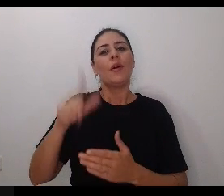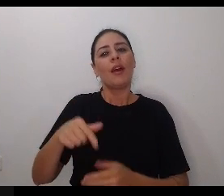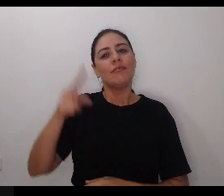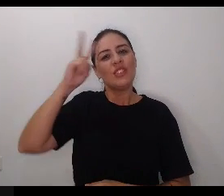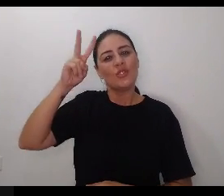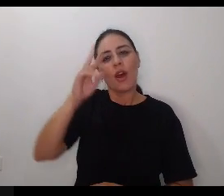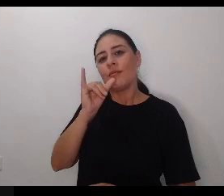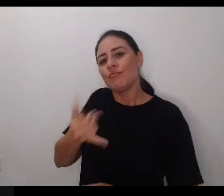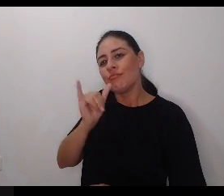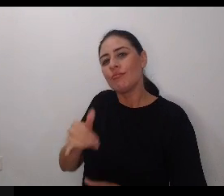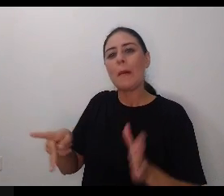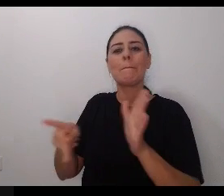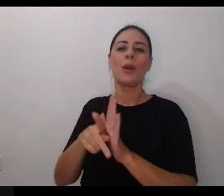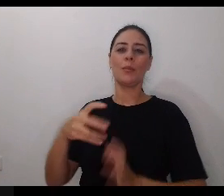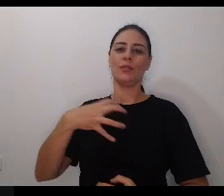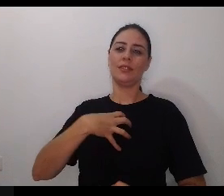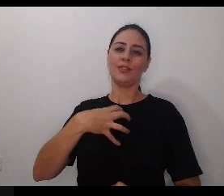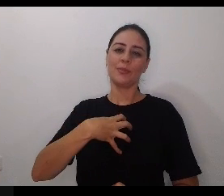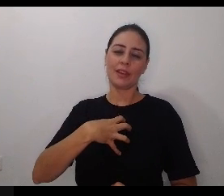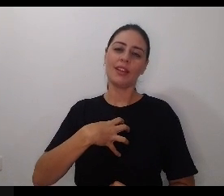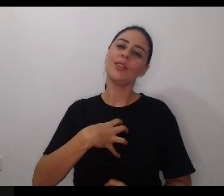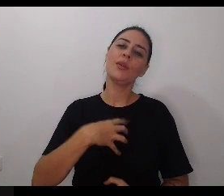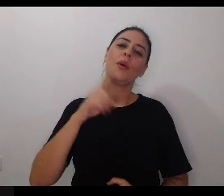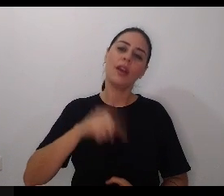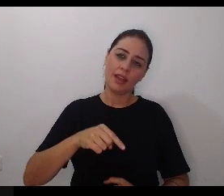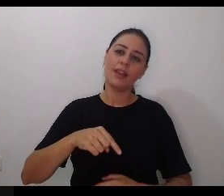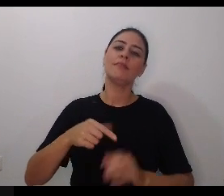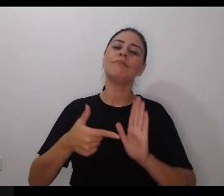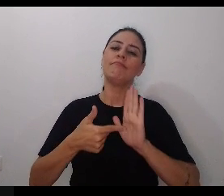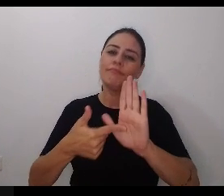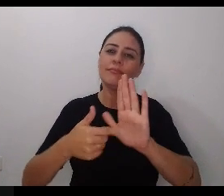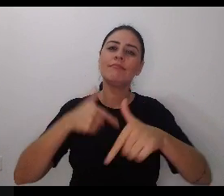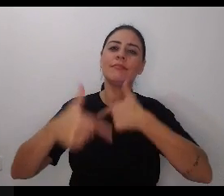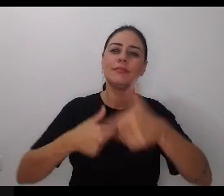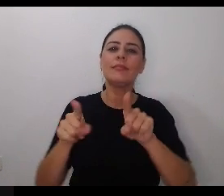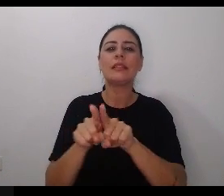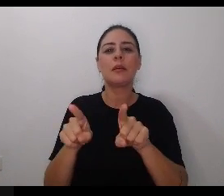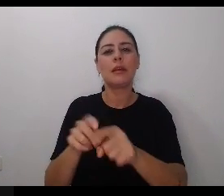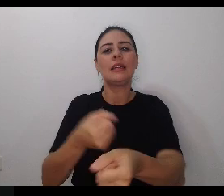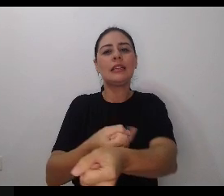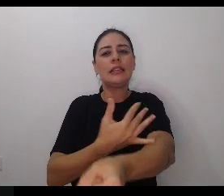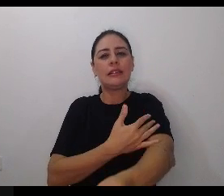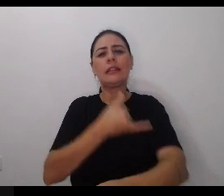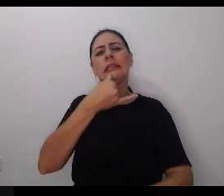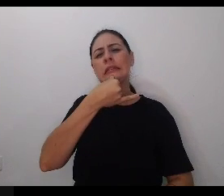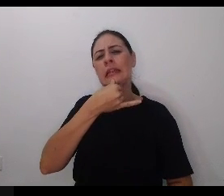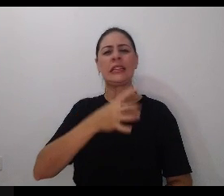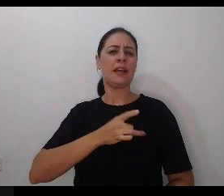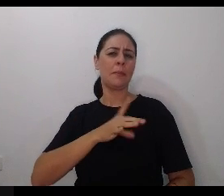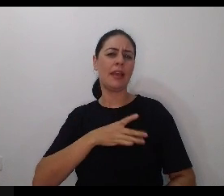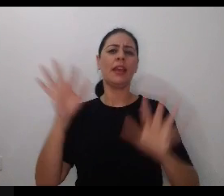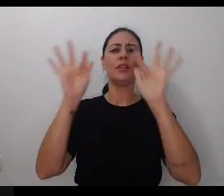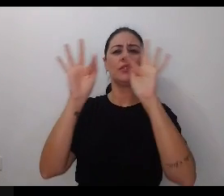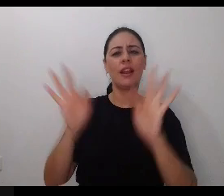Tem essa outra coleção aqui de contos infantis sobre os sentimentos, que vai trabalhar também vários